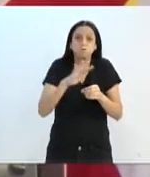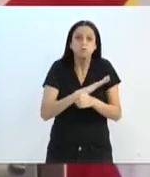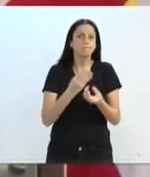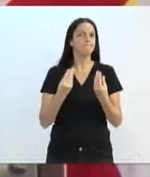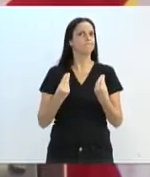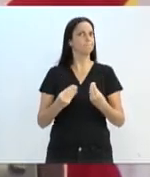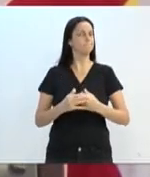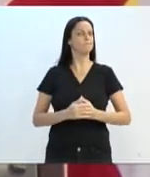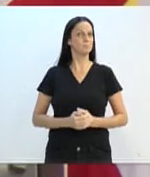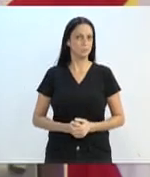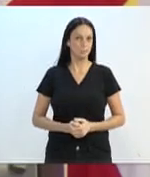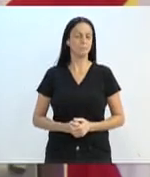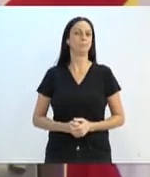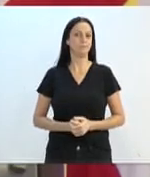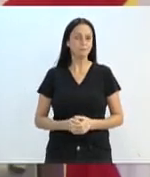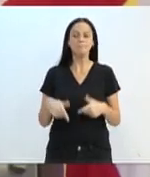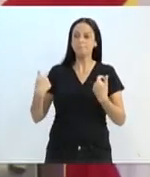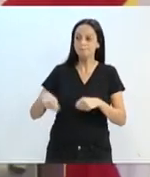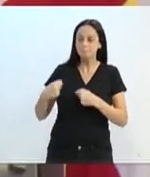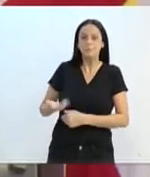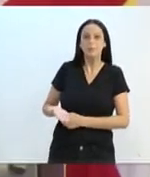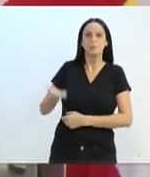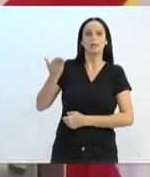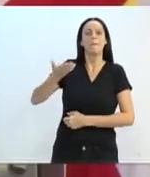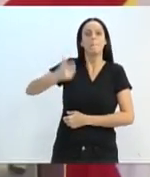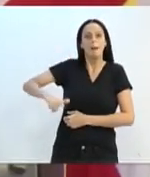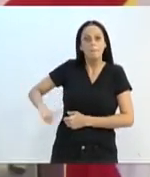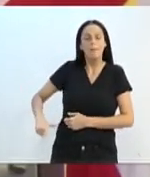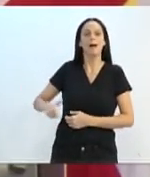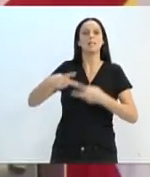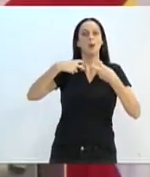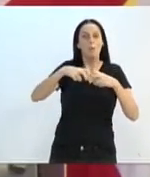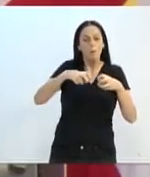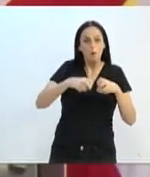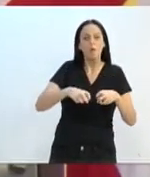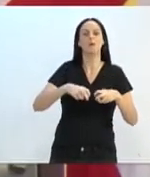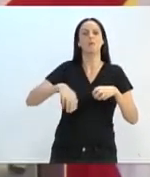teria condições de rodar mais 20% para fechar pelo menos 80%